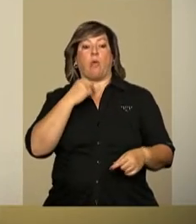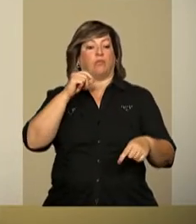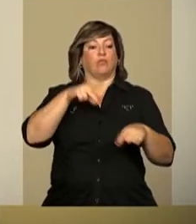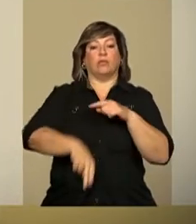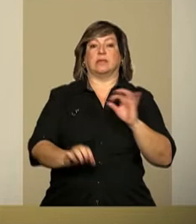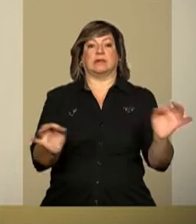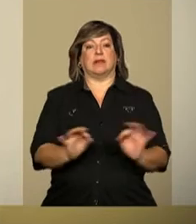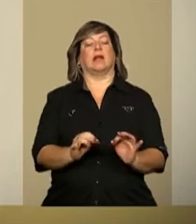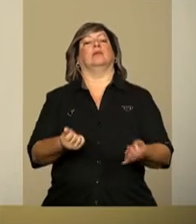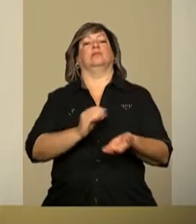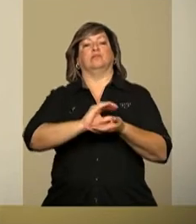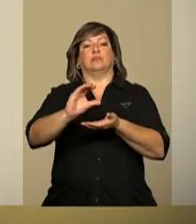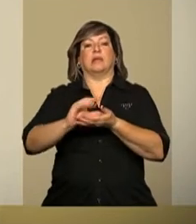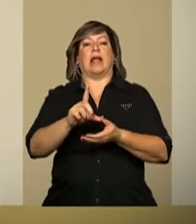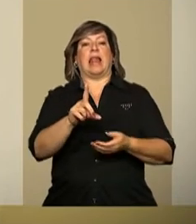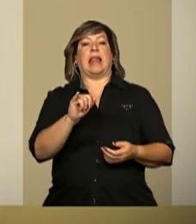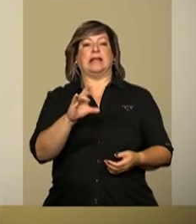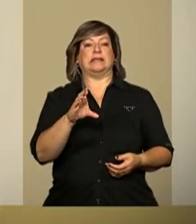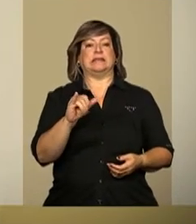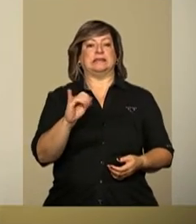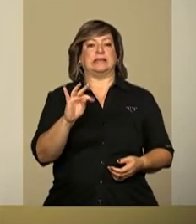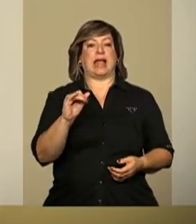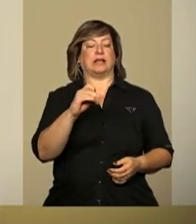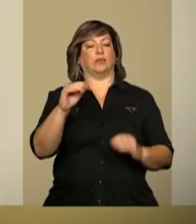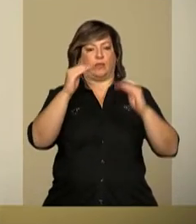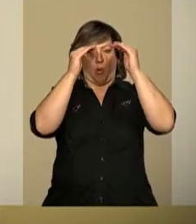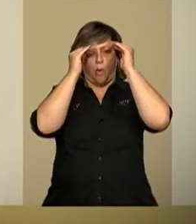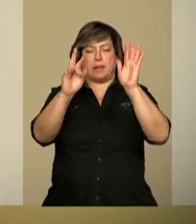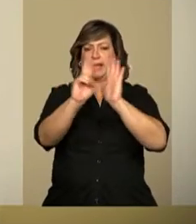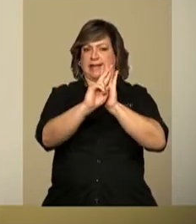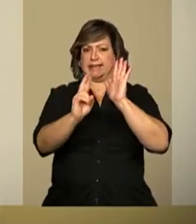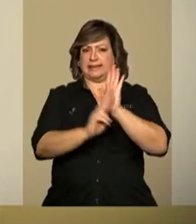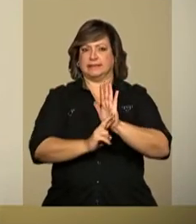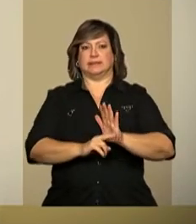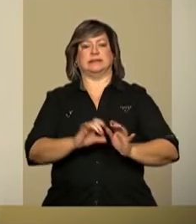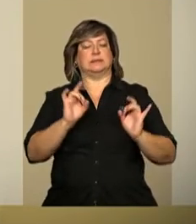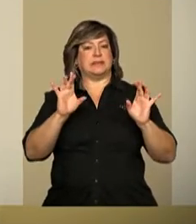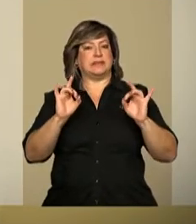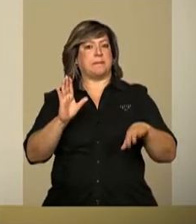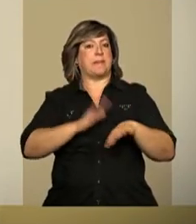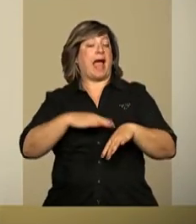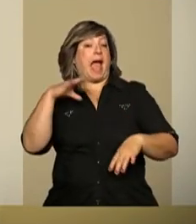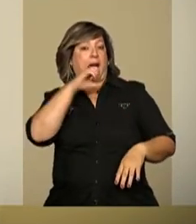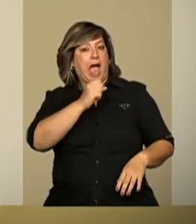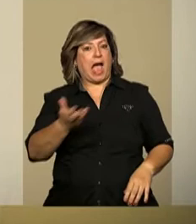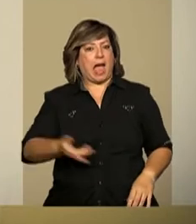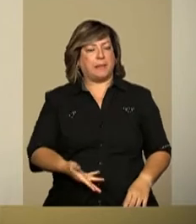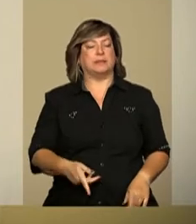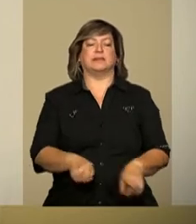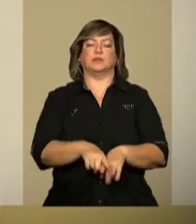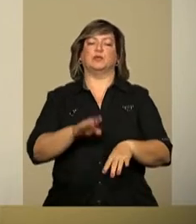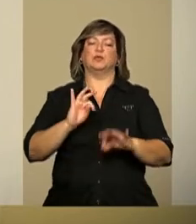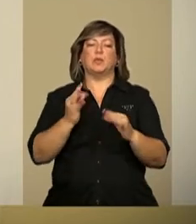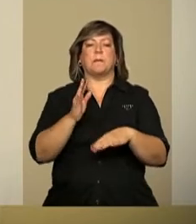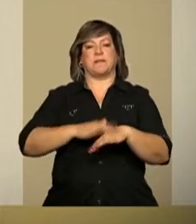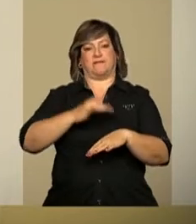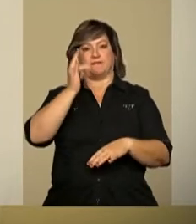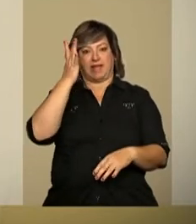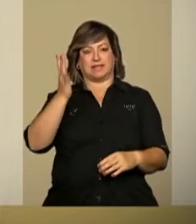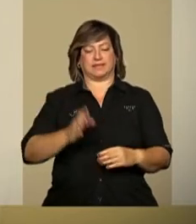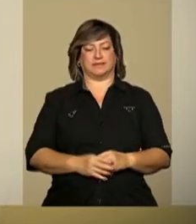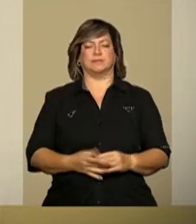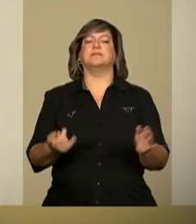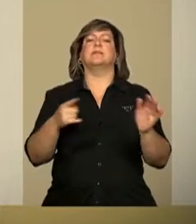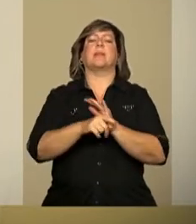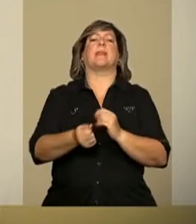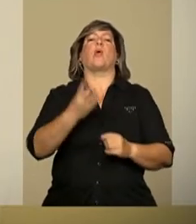processos licitatórios seguem regras especiais e mais rápidas e tudo também será mais fácil Luciano quantas obras já